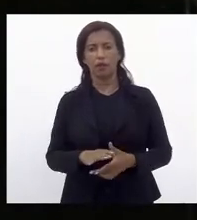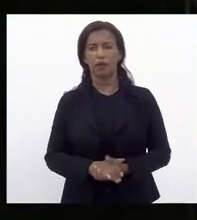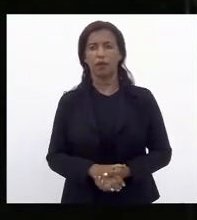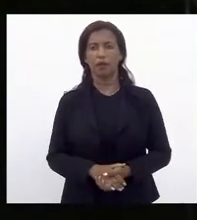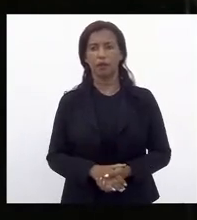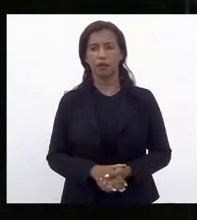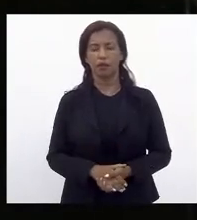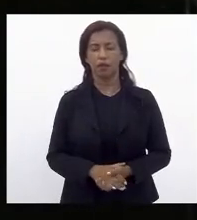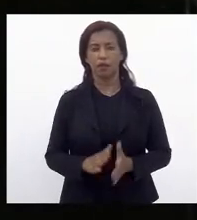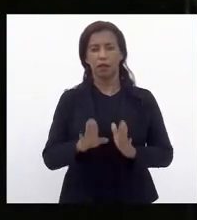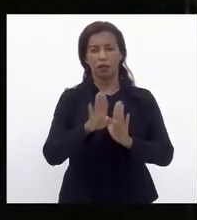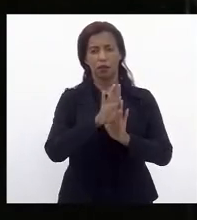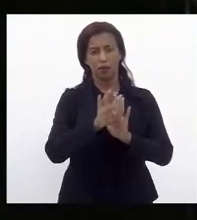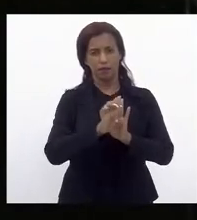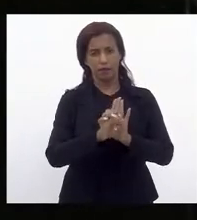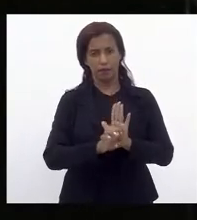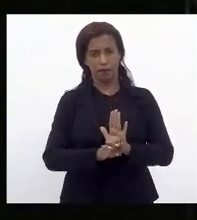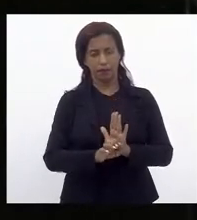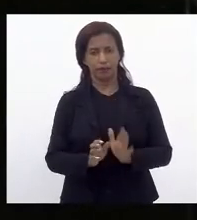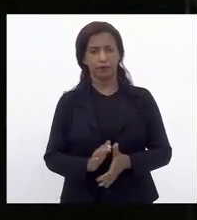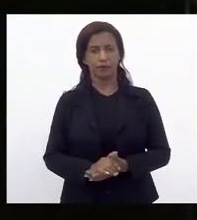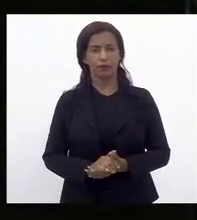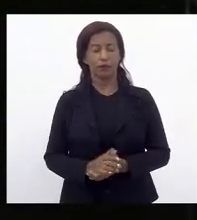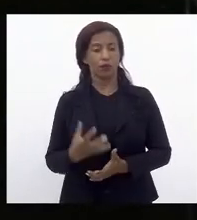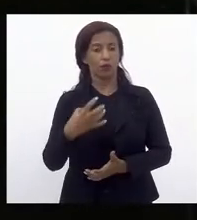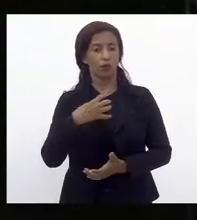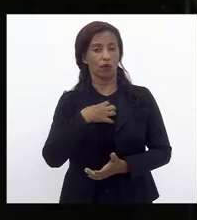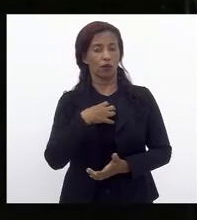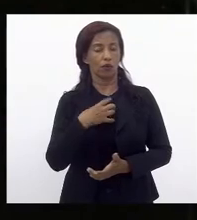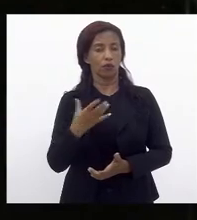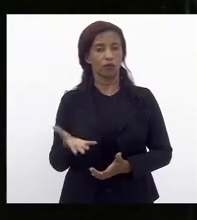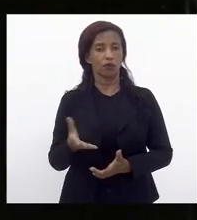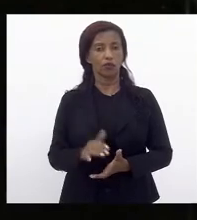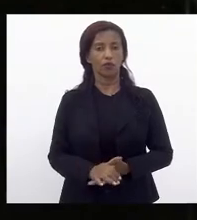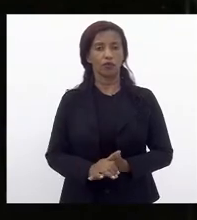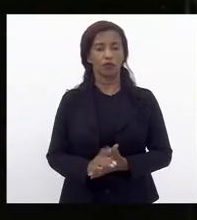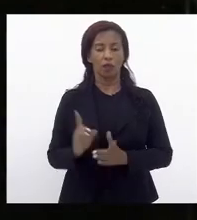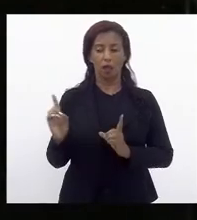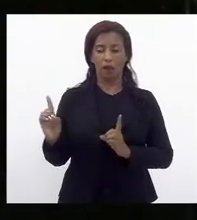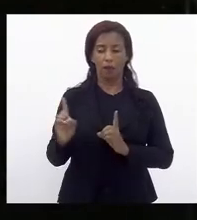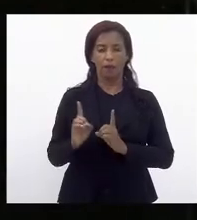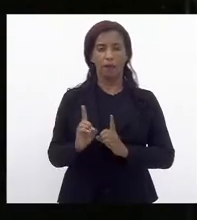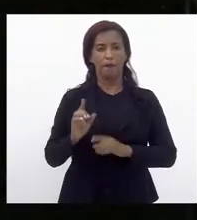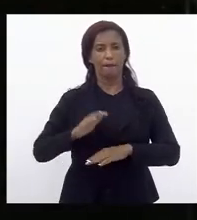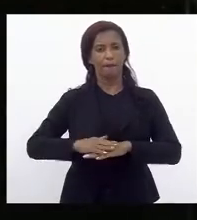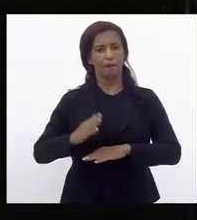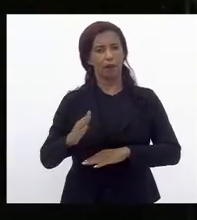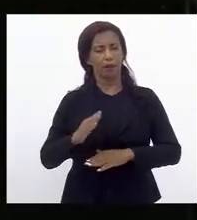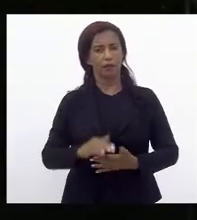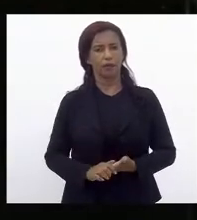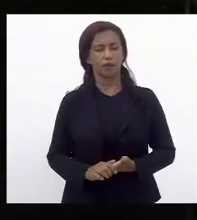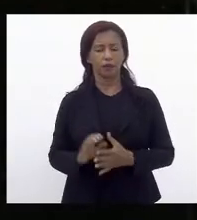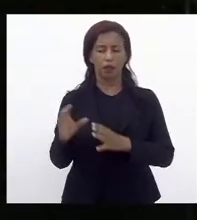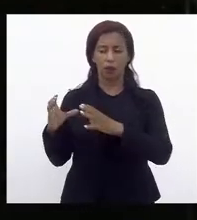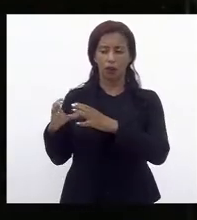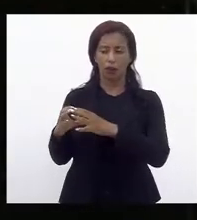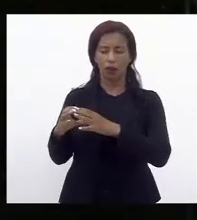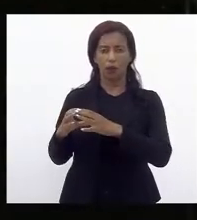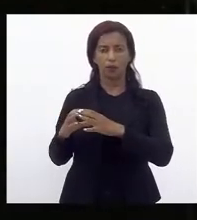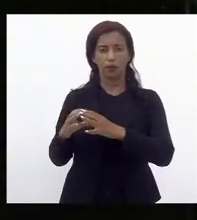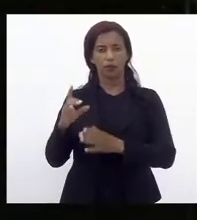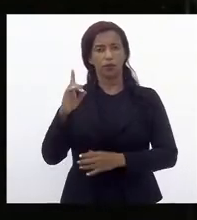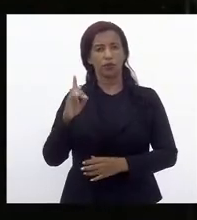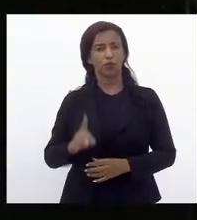várias emendas no sentido de aproximar mais a Comissão de Defesa